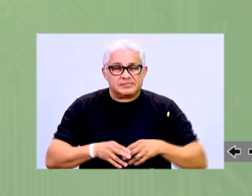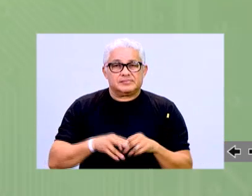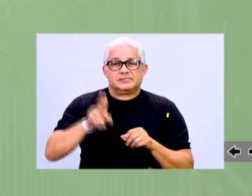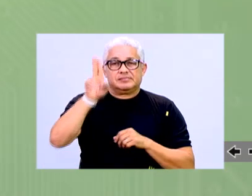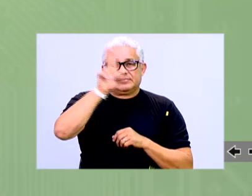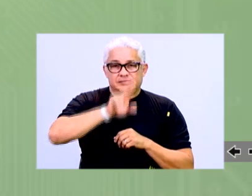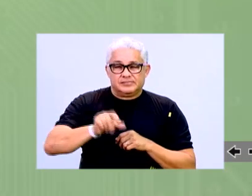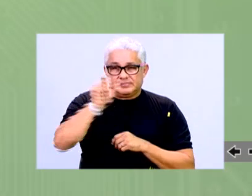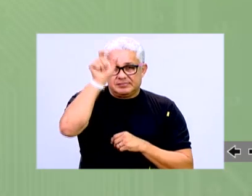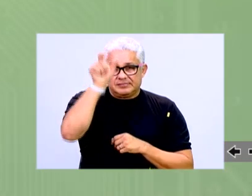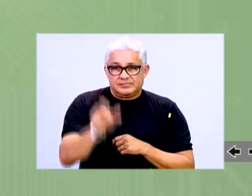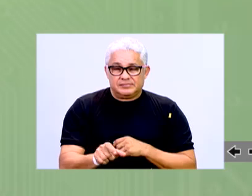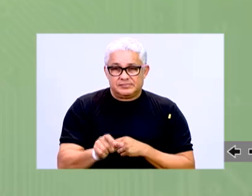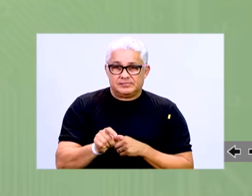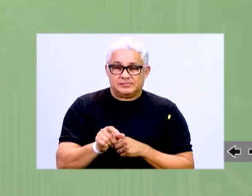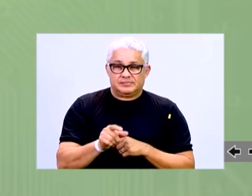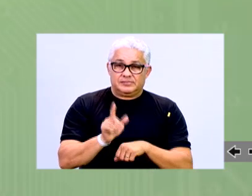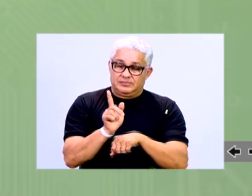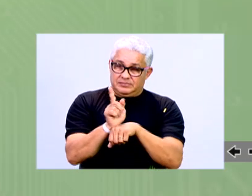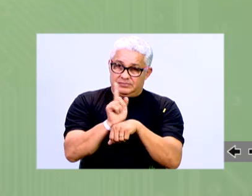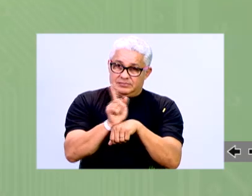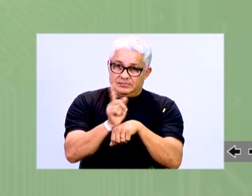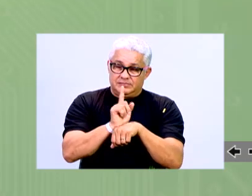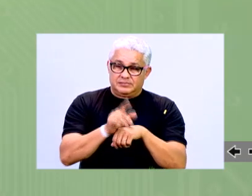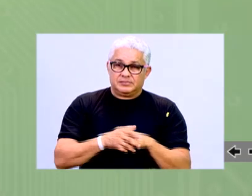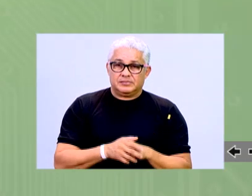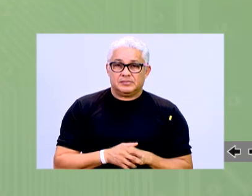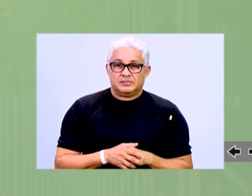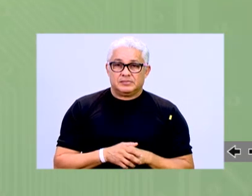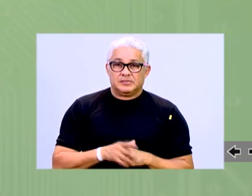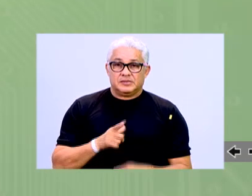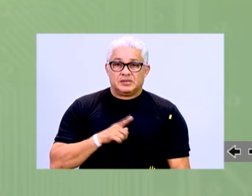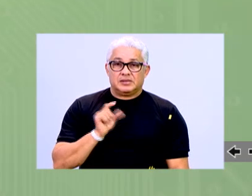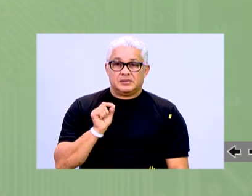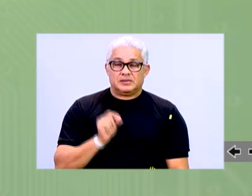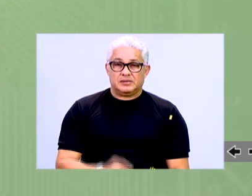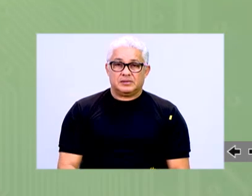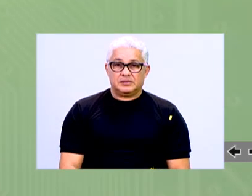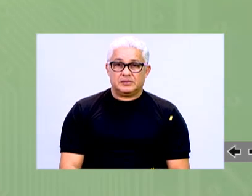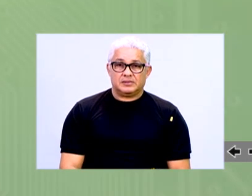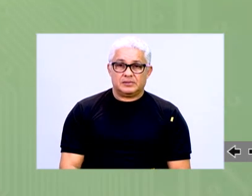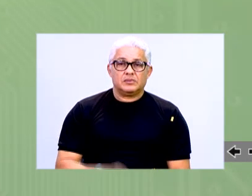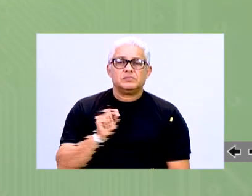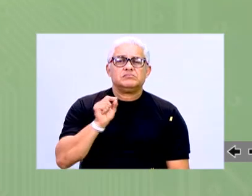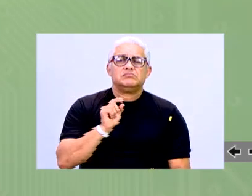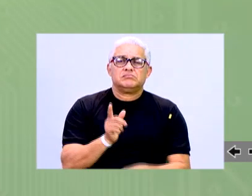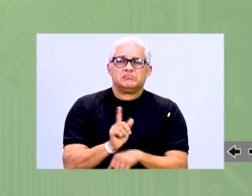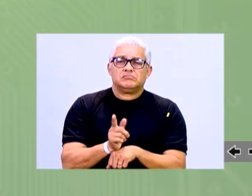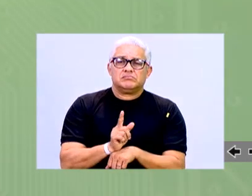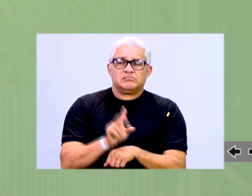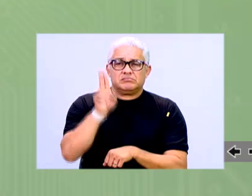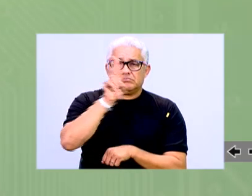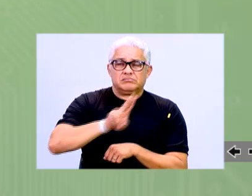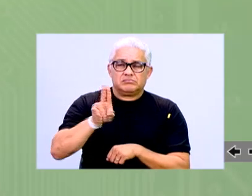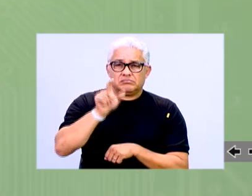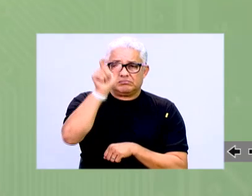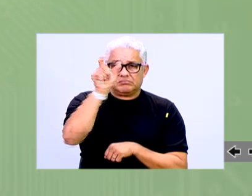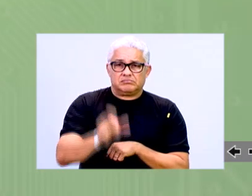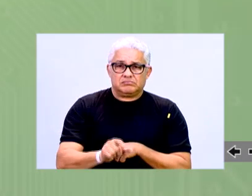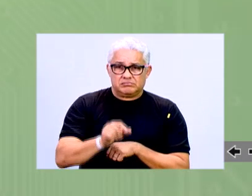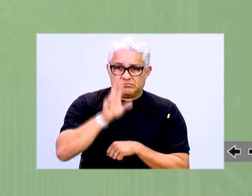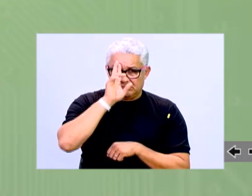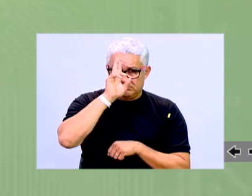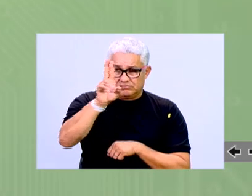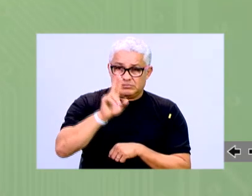usuário gerente, ele está... O que o usuário gerente,